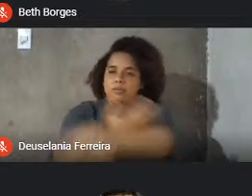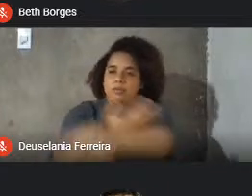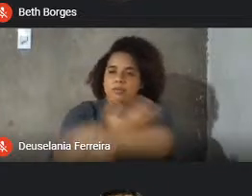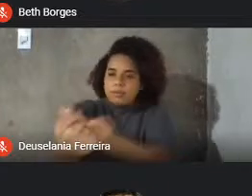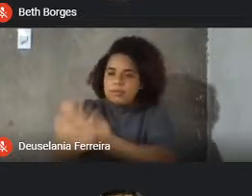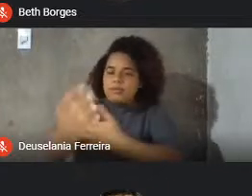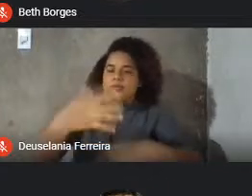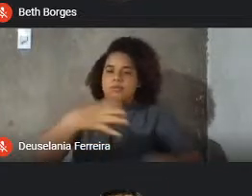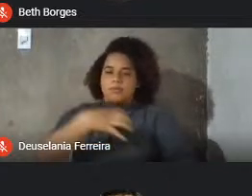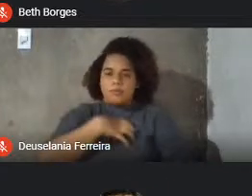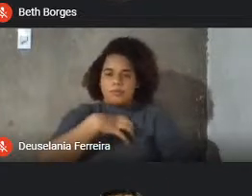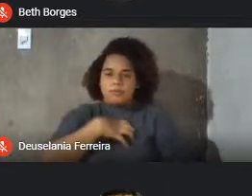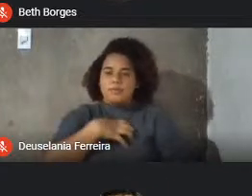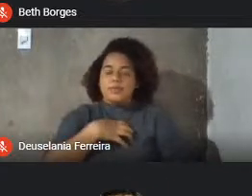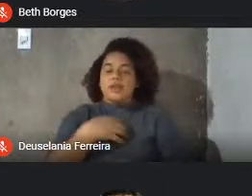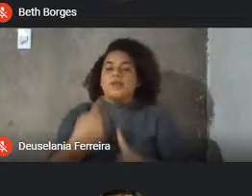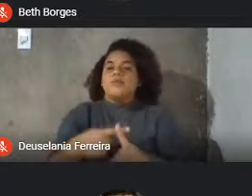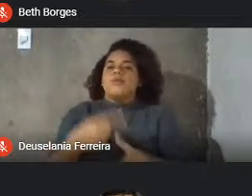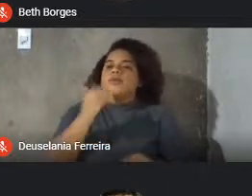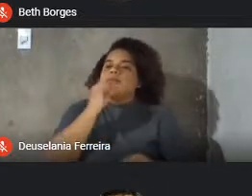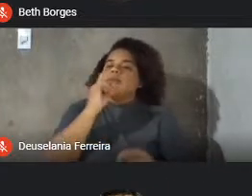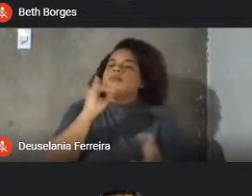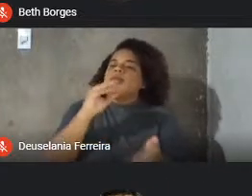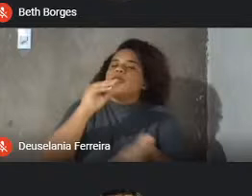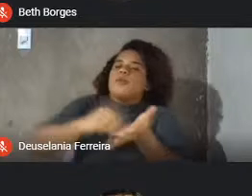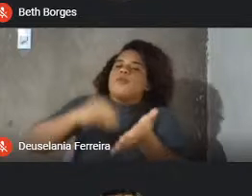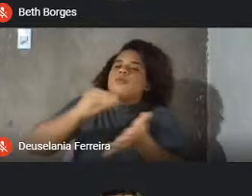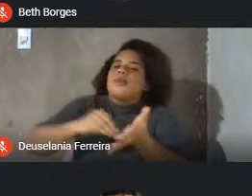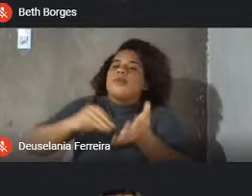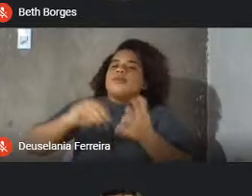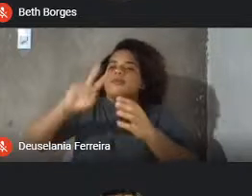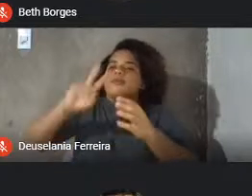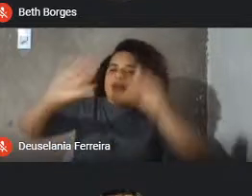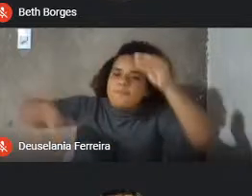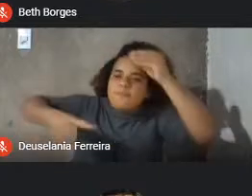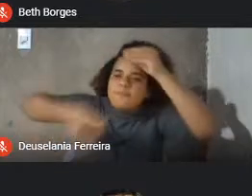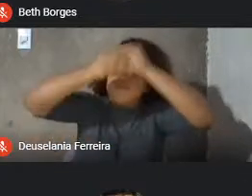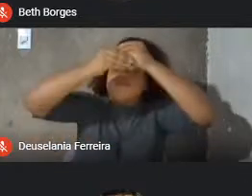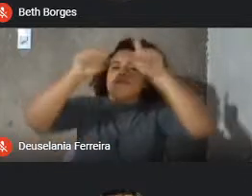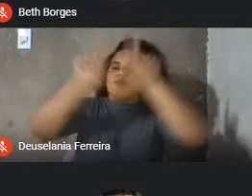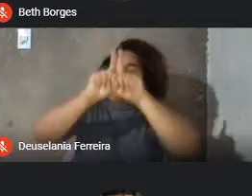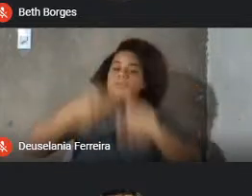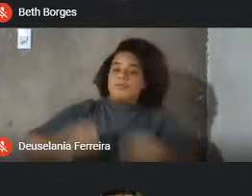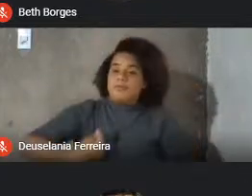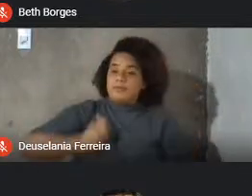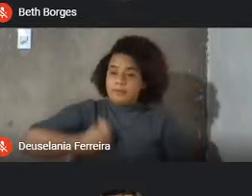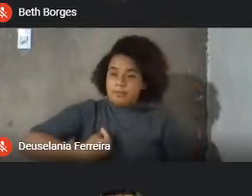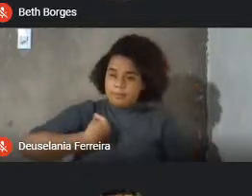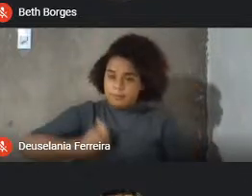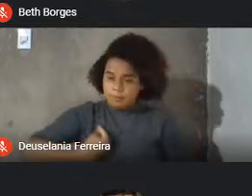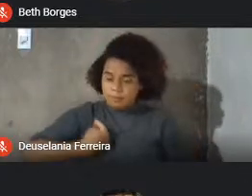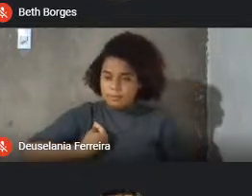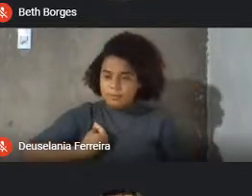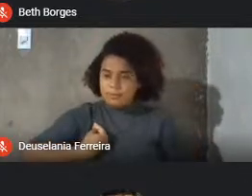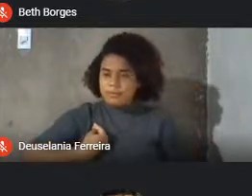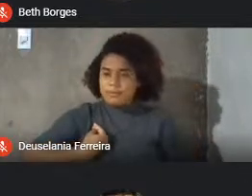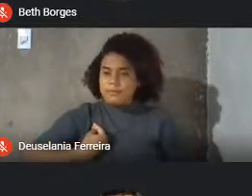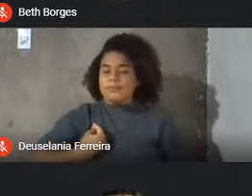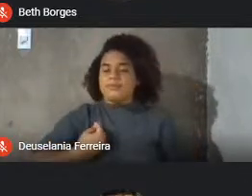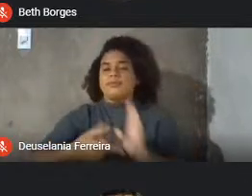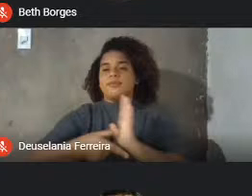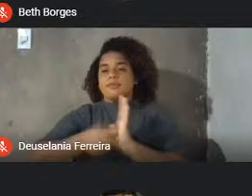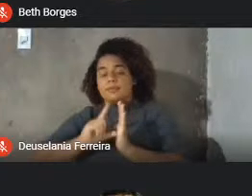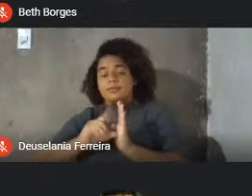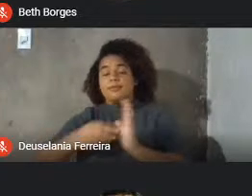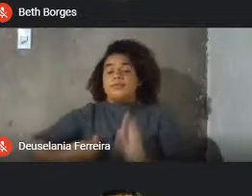maneira significativa. Onde vai passando também para a parte vivencial, né? Onde a gente, antes de entrar nessa parte vivencial,